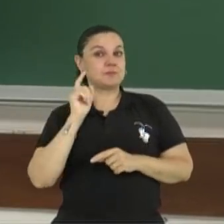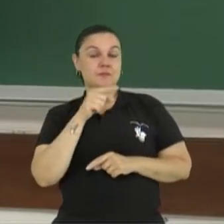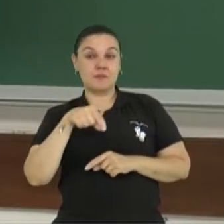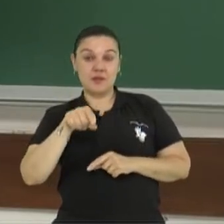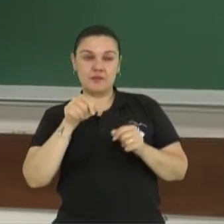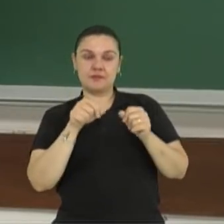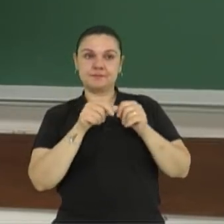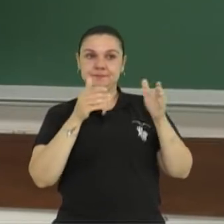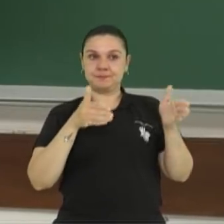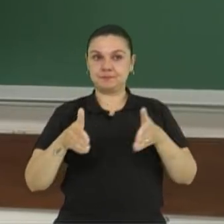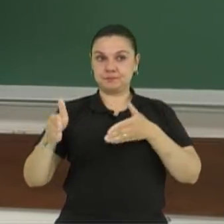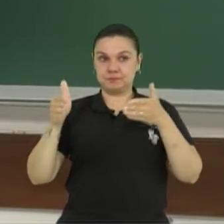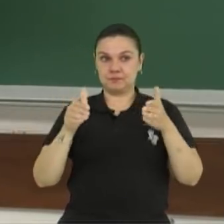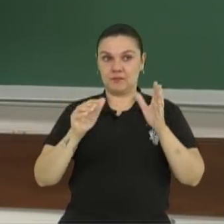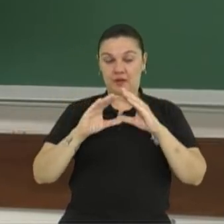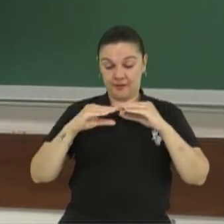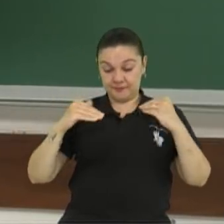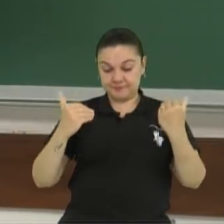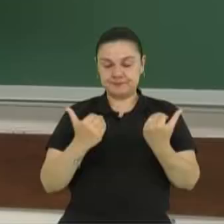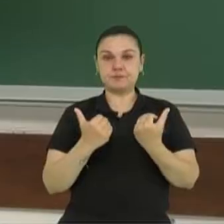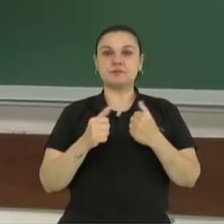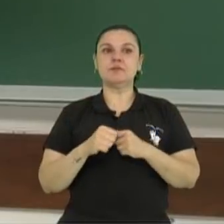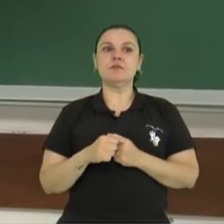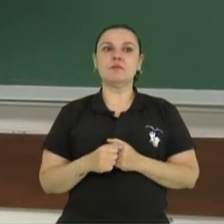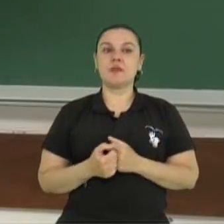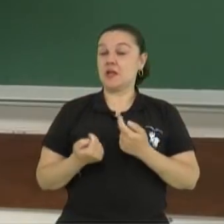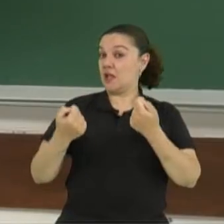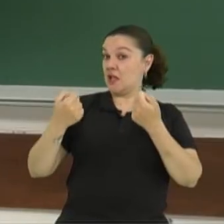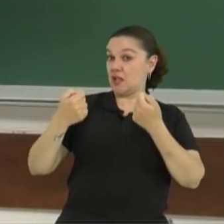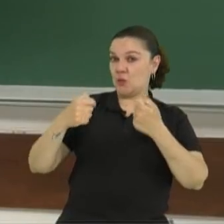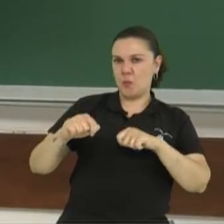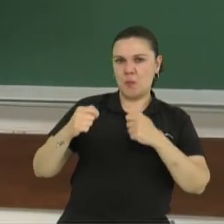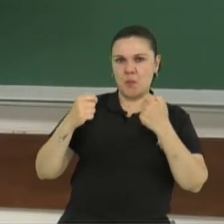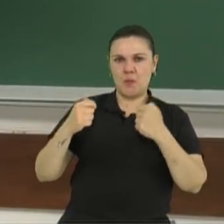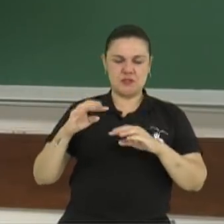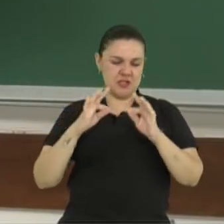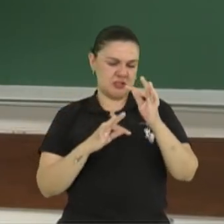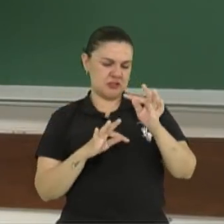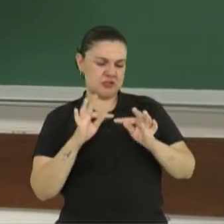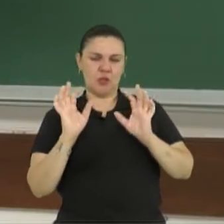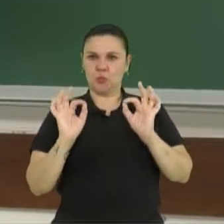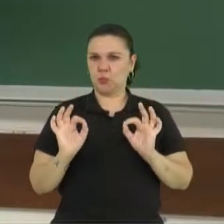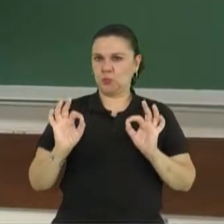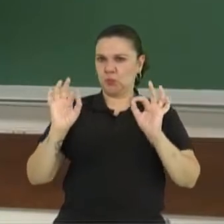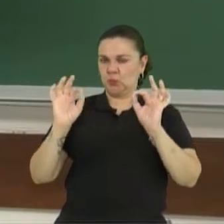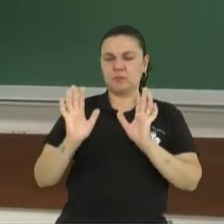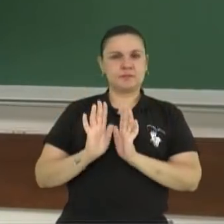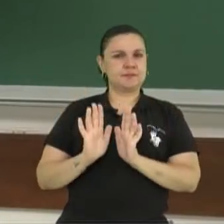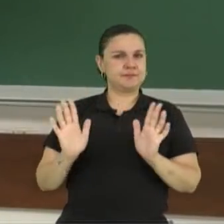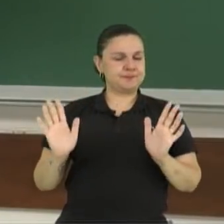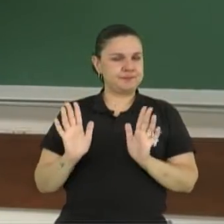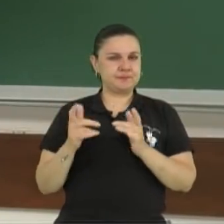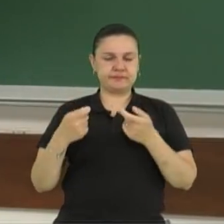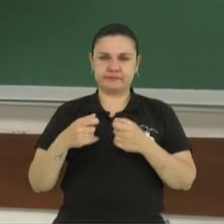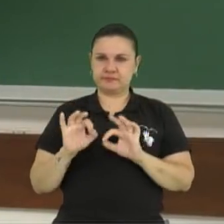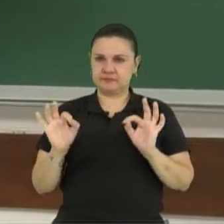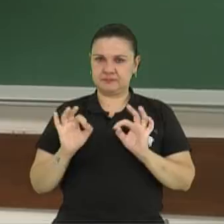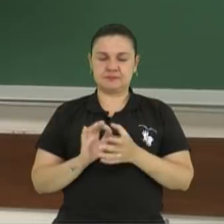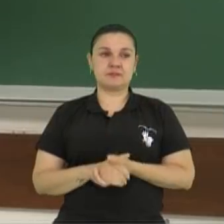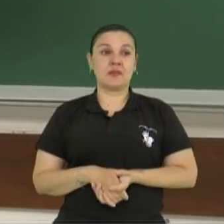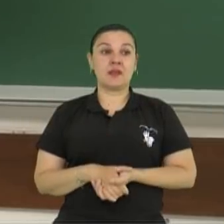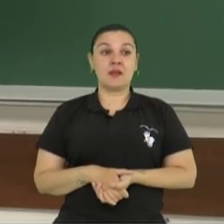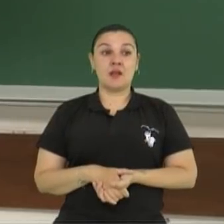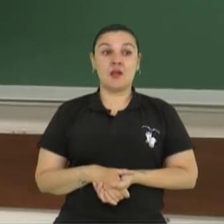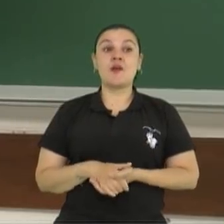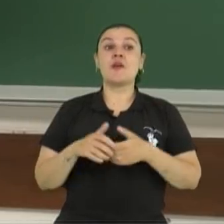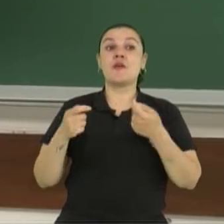a produção ali da porcelana, você não precisa de uma tecnologia muito avançada, de uma tecnologia de ponta.